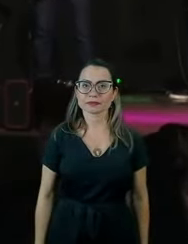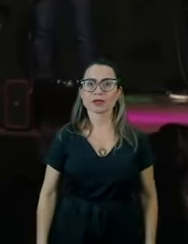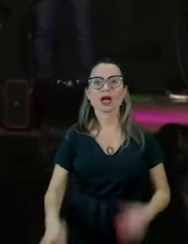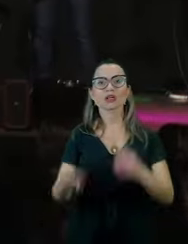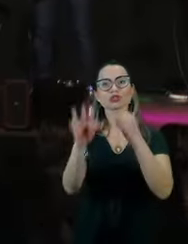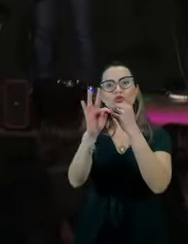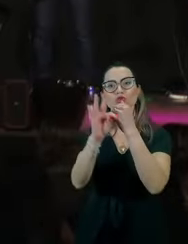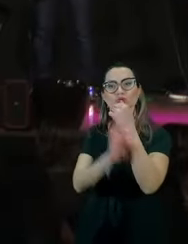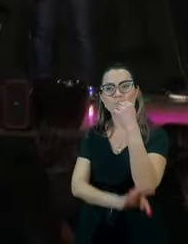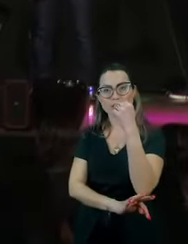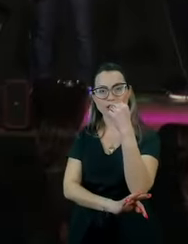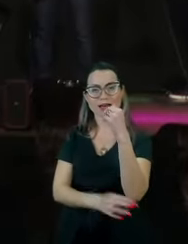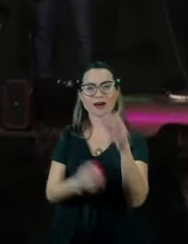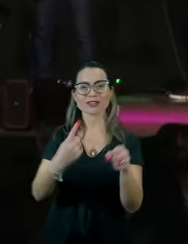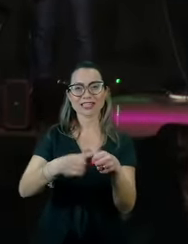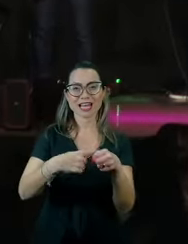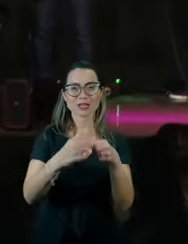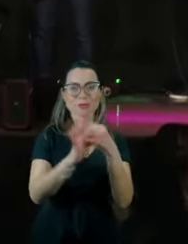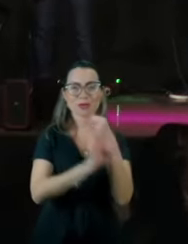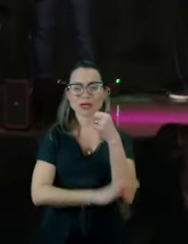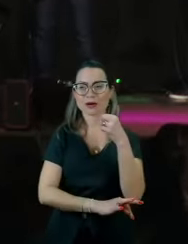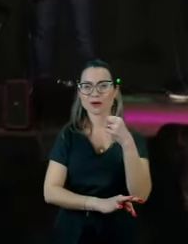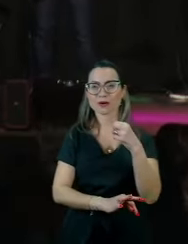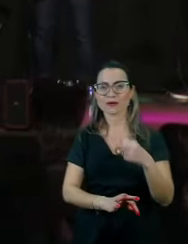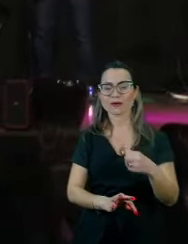Tubarão. Aqui.